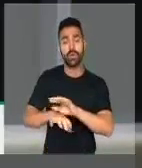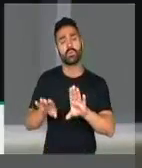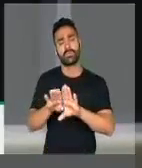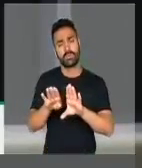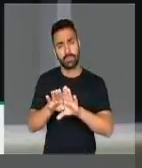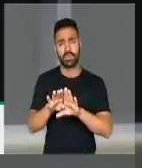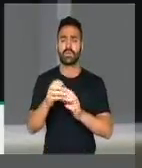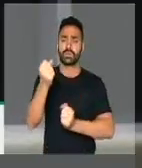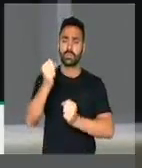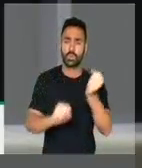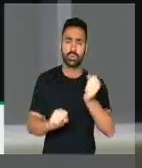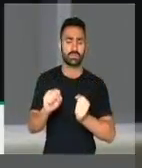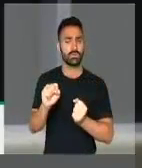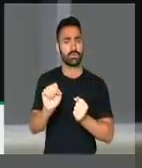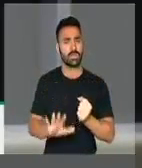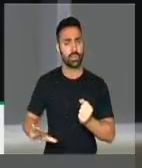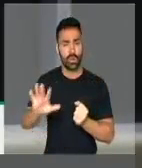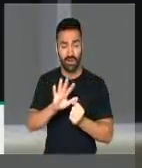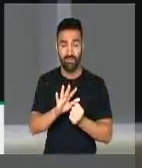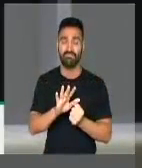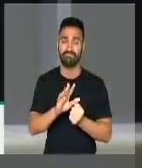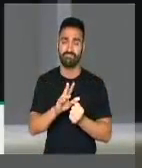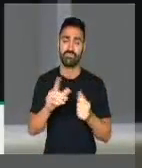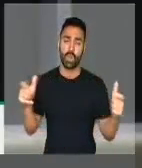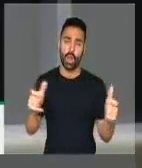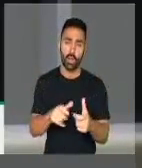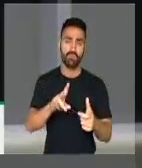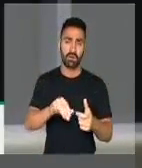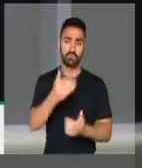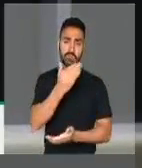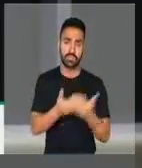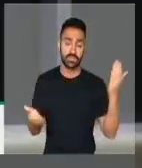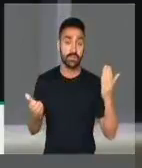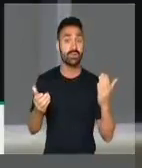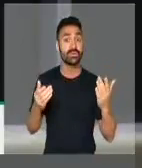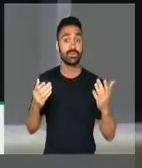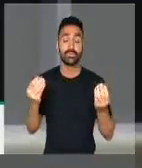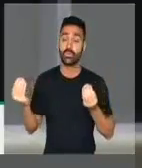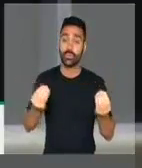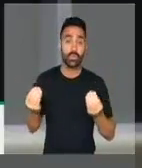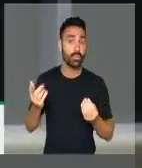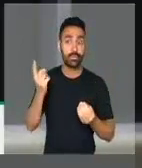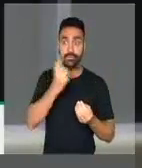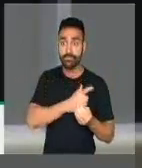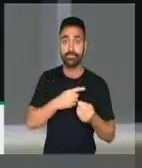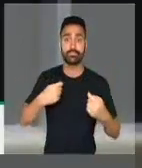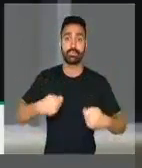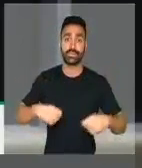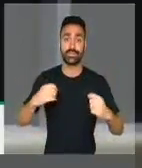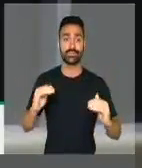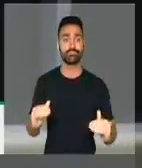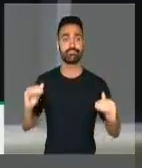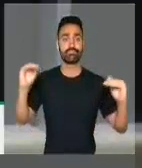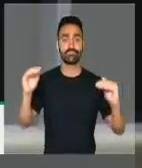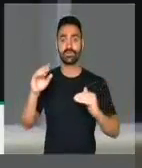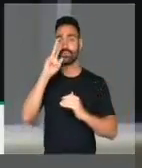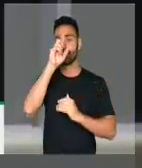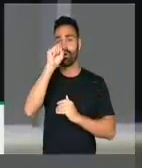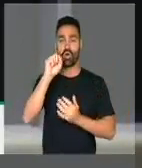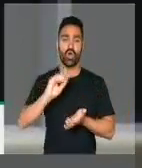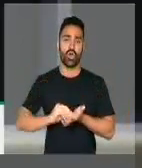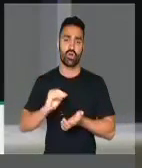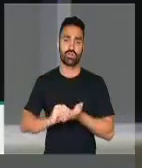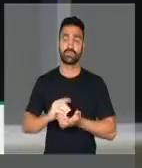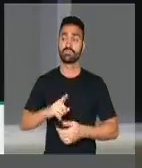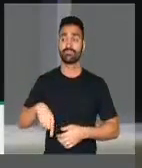indústria nacional, aquela necessidade de soberania de que todos